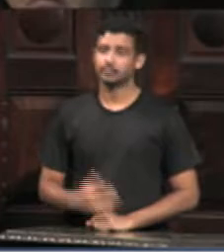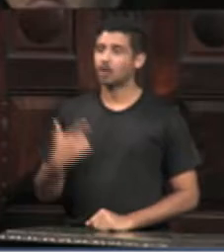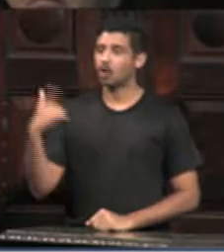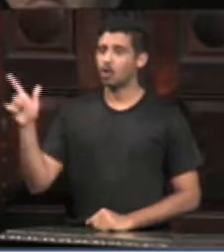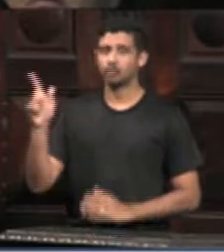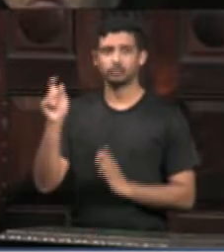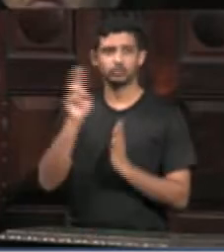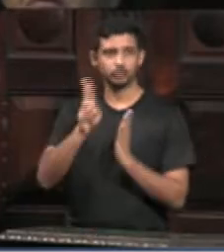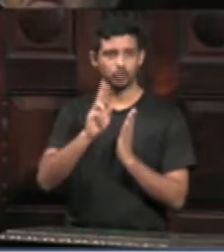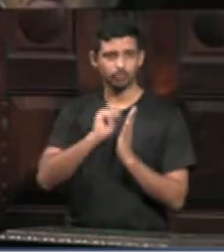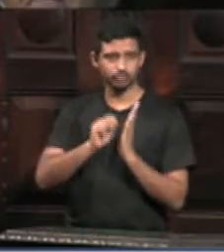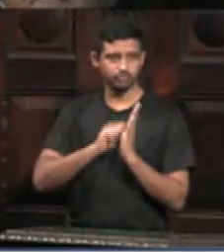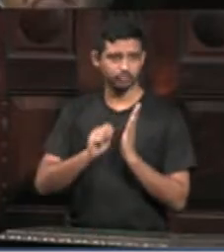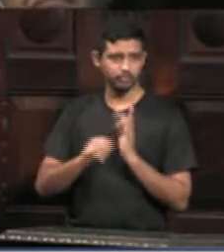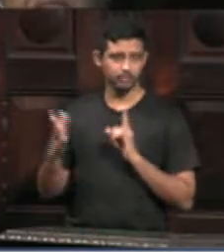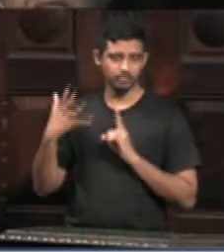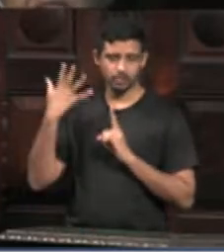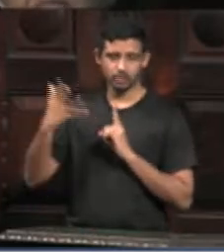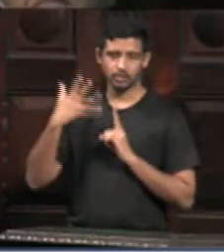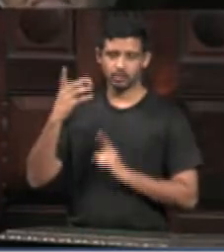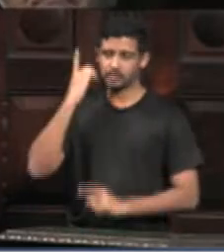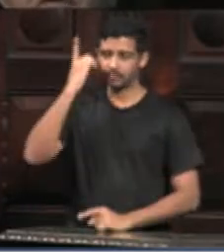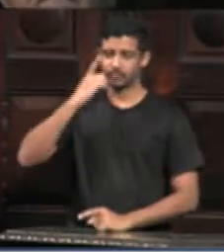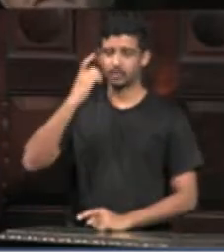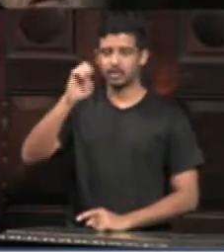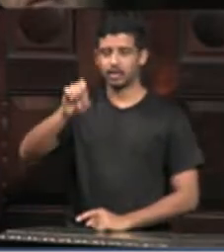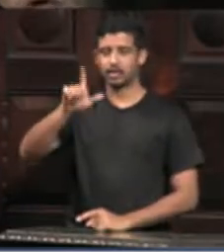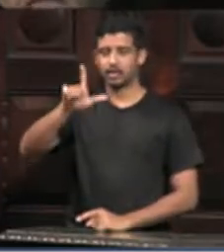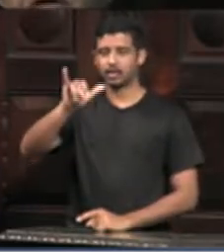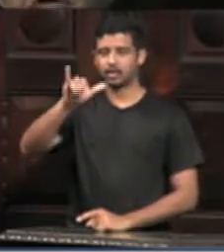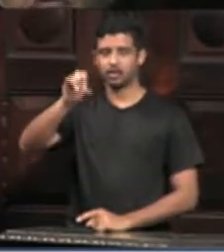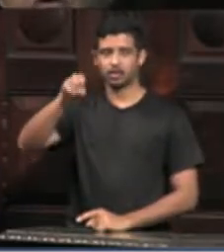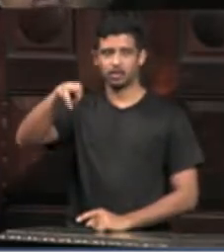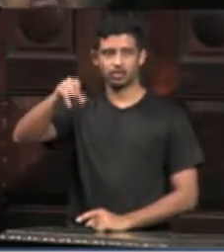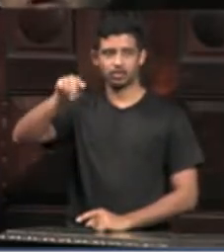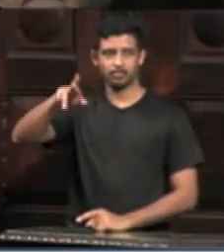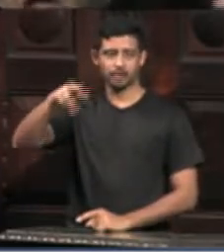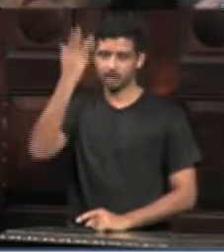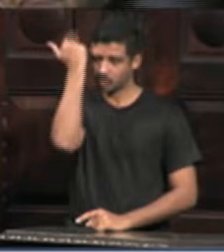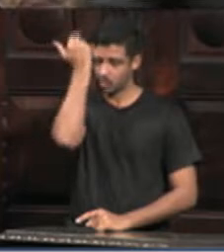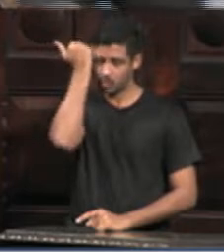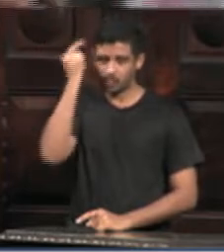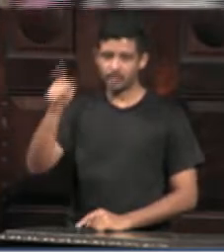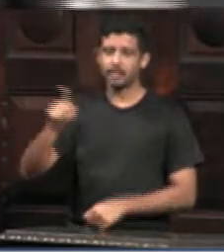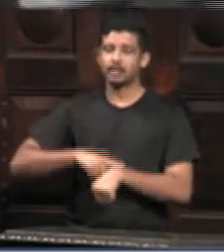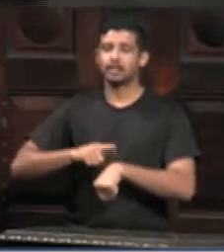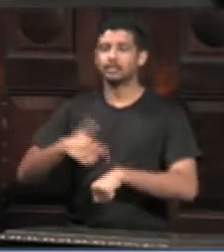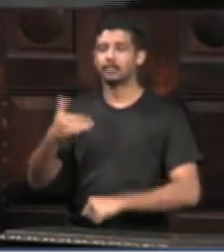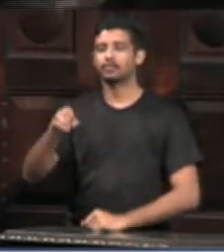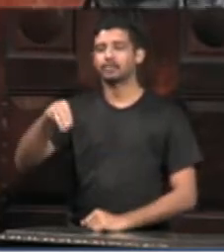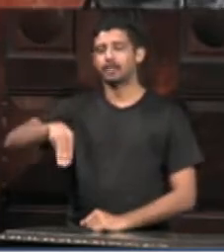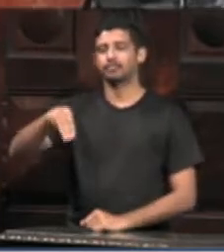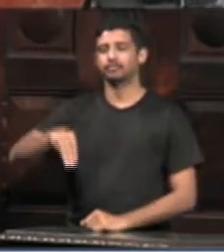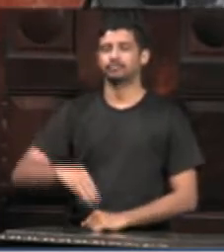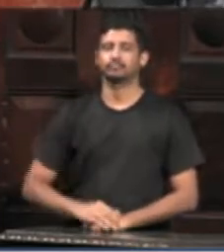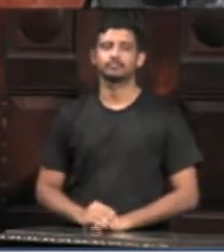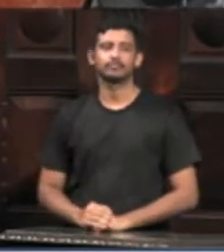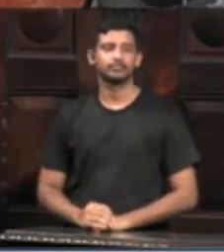Próximo orador inscrito é o nobre deputado Eliomar Coelho. Vossa Excelência dispõe de 10 minutos no tempo regimental.